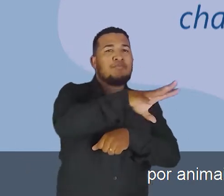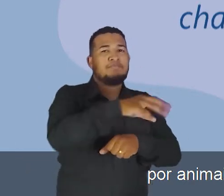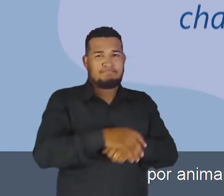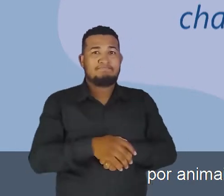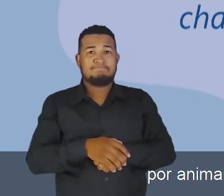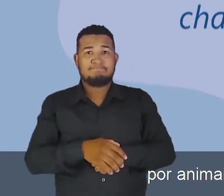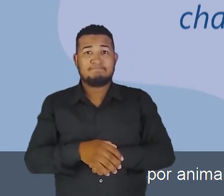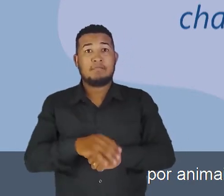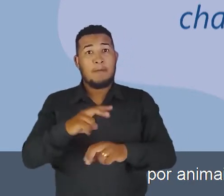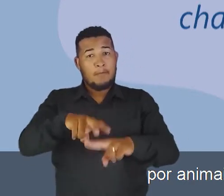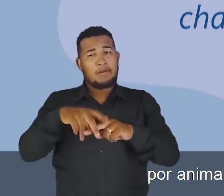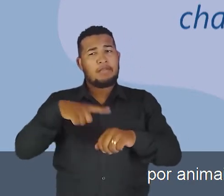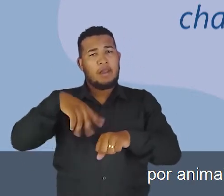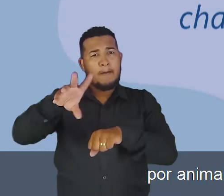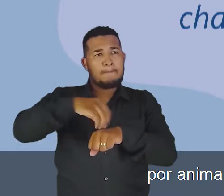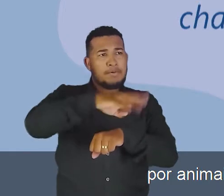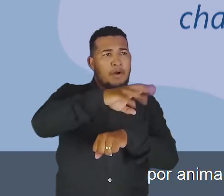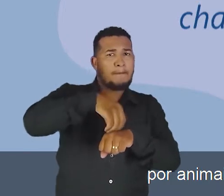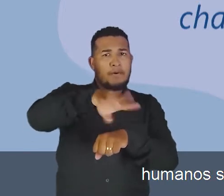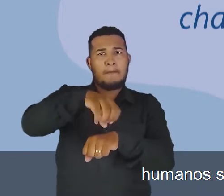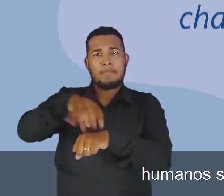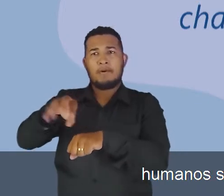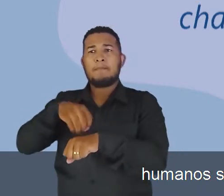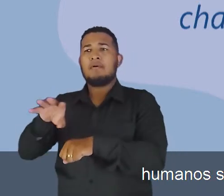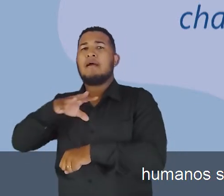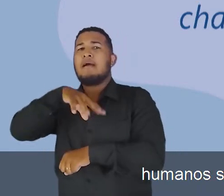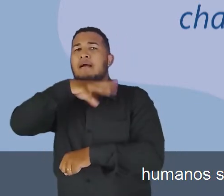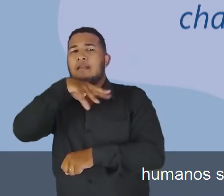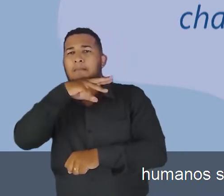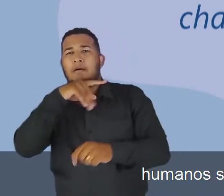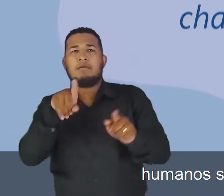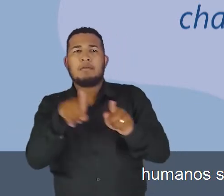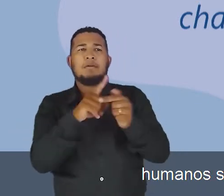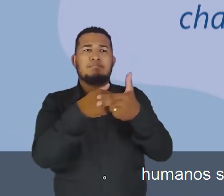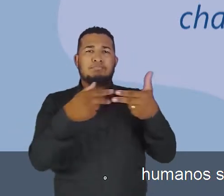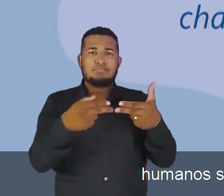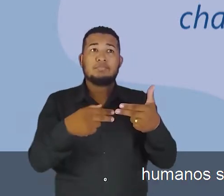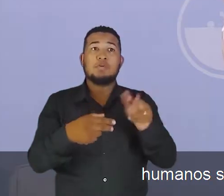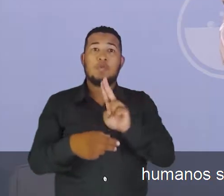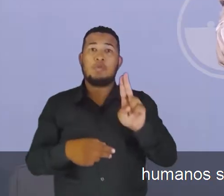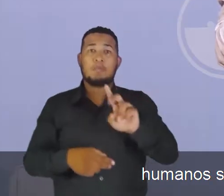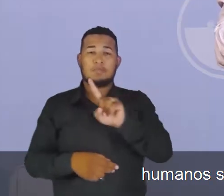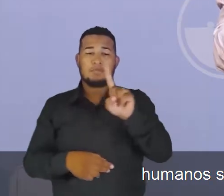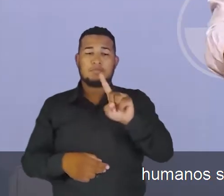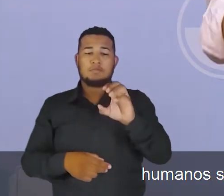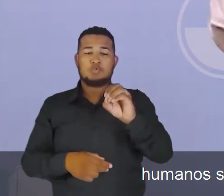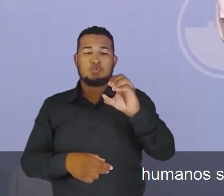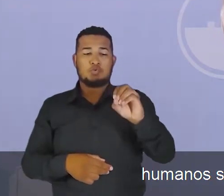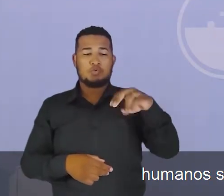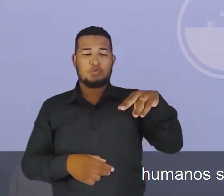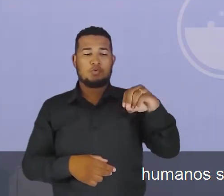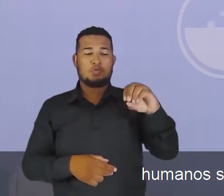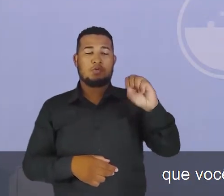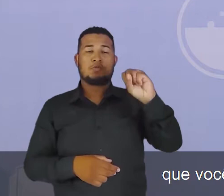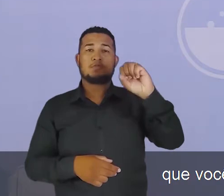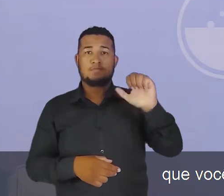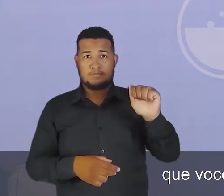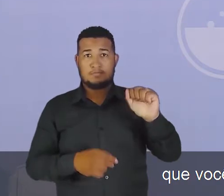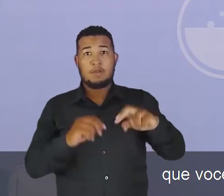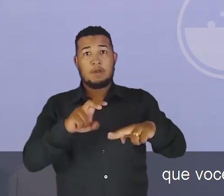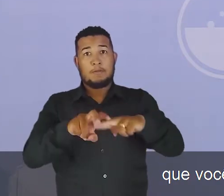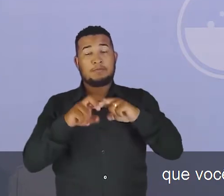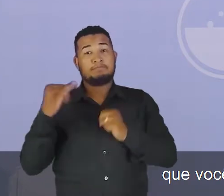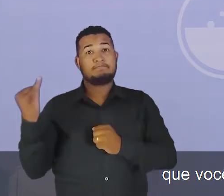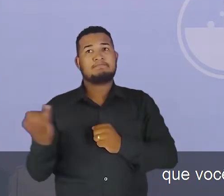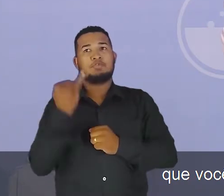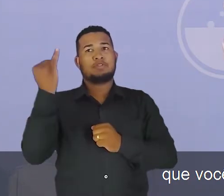transmitidas entre outros animais e seres humanos, são chamadas de zoonoses, certo? Então, é muito importante que você